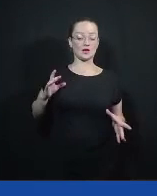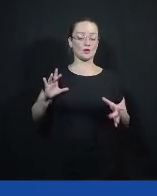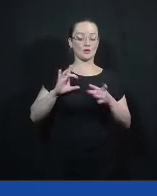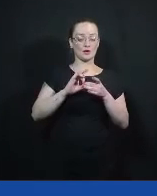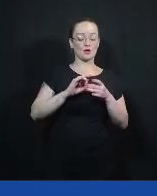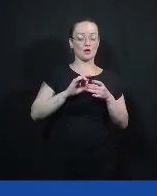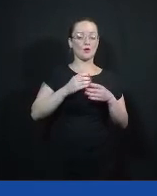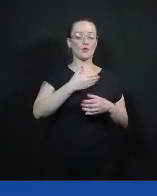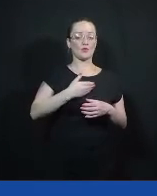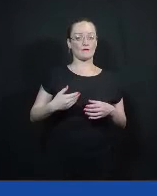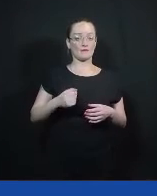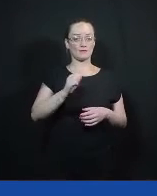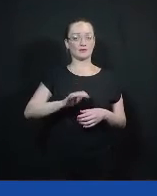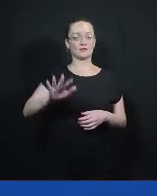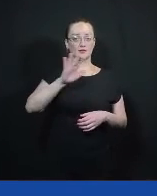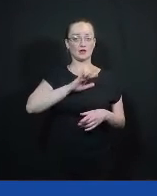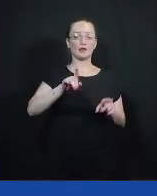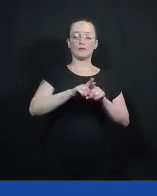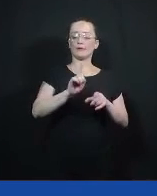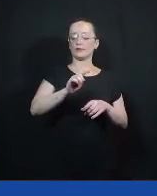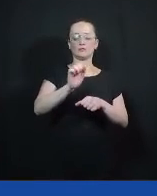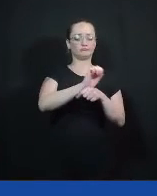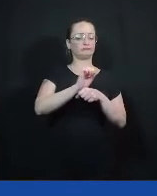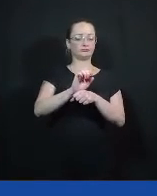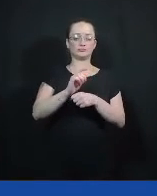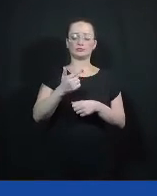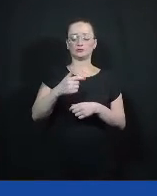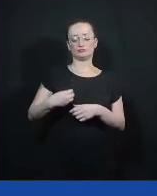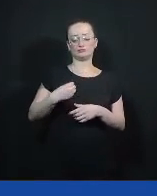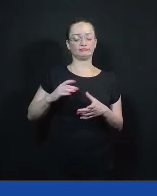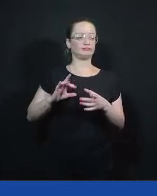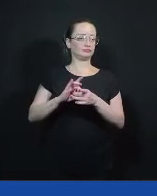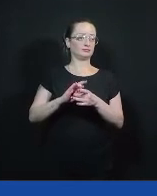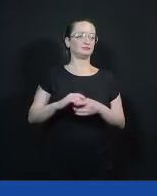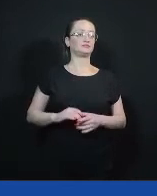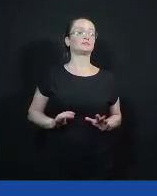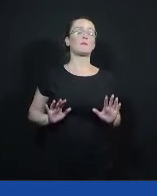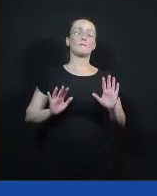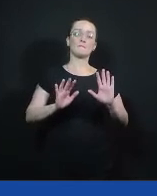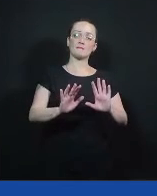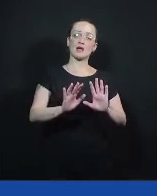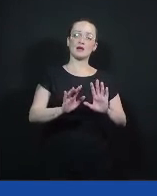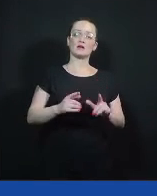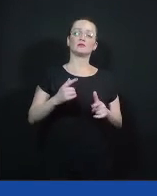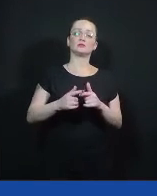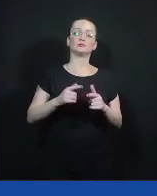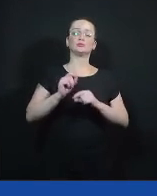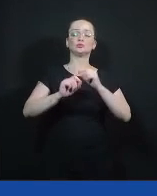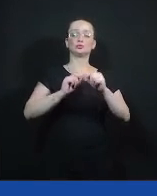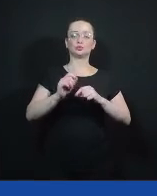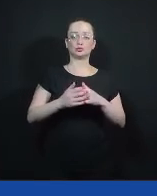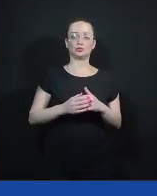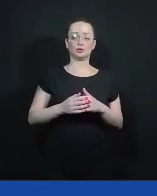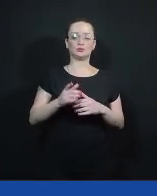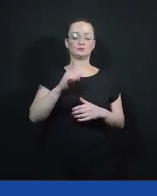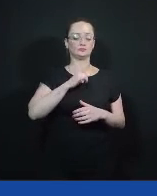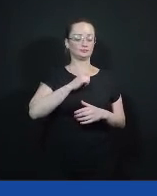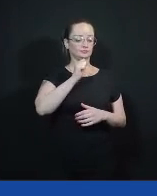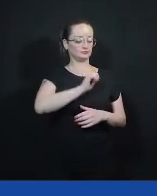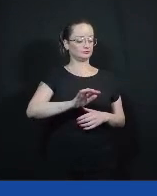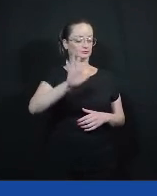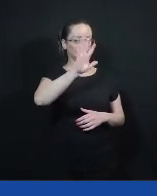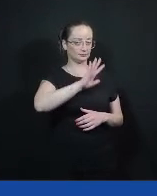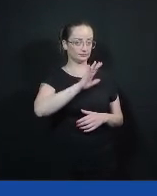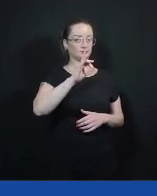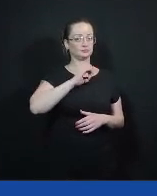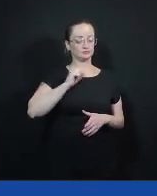governo federal, no âmbito federal, nem nos estados, as pessoas vivem nos municípios. Mas a grande questão é que, a despeito de termos um federalismo